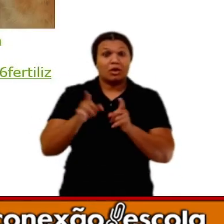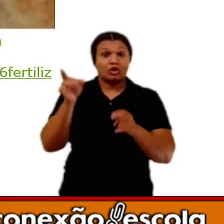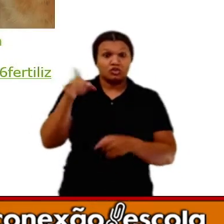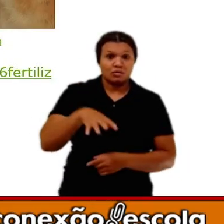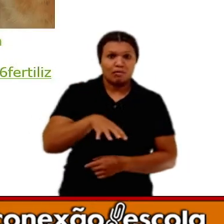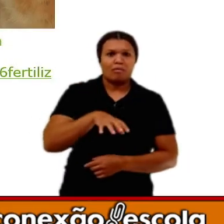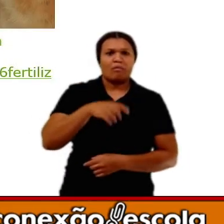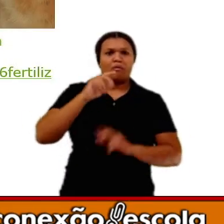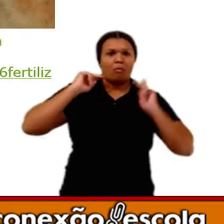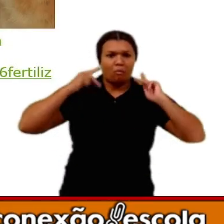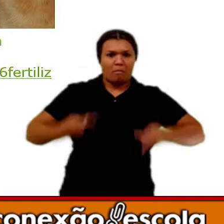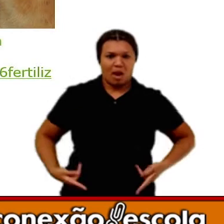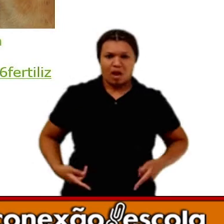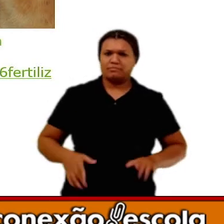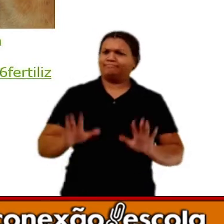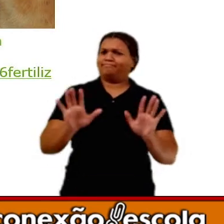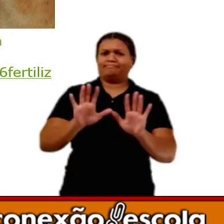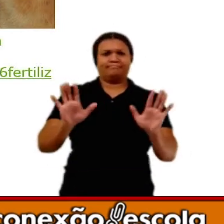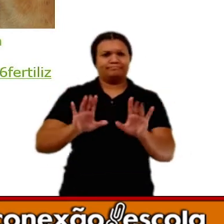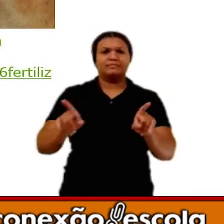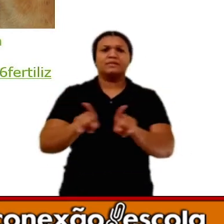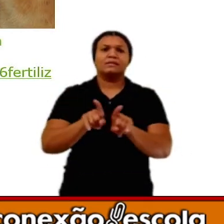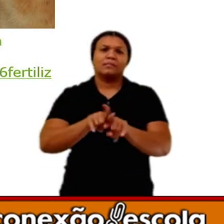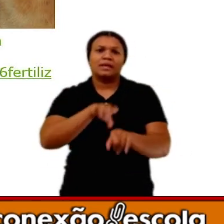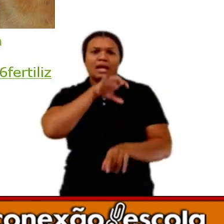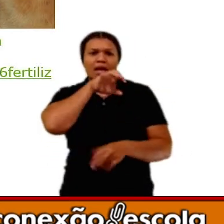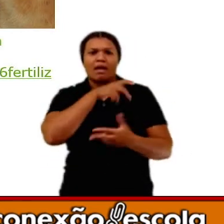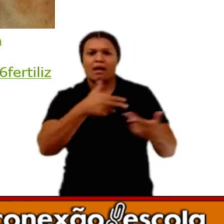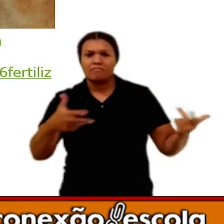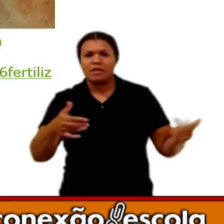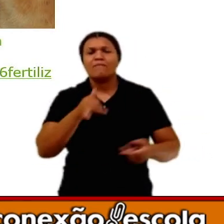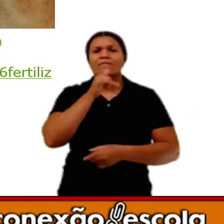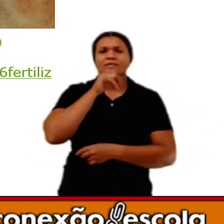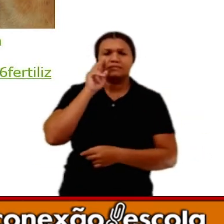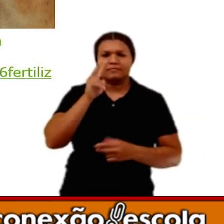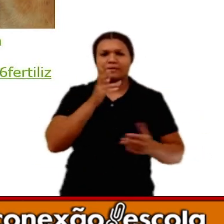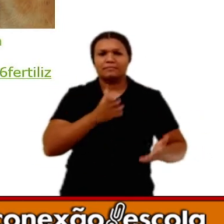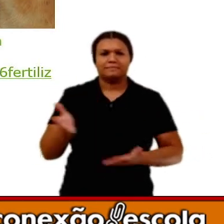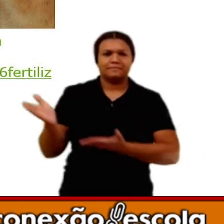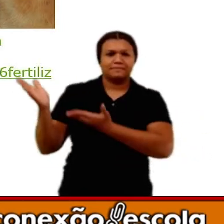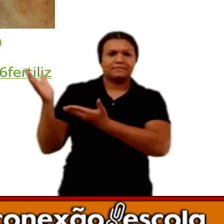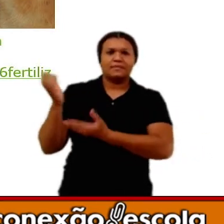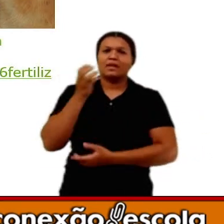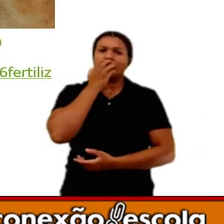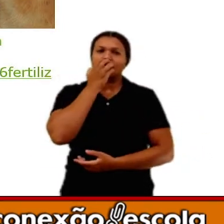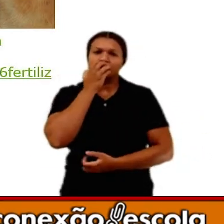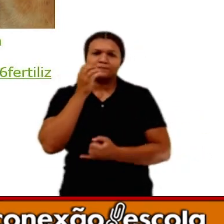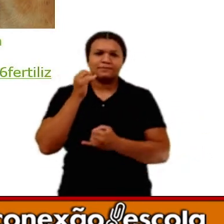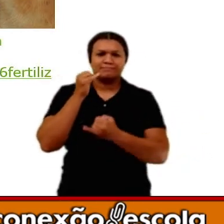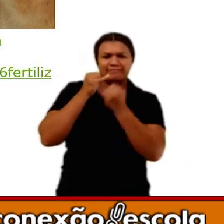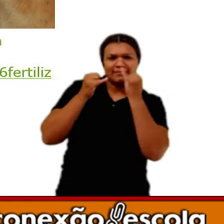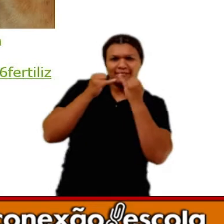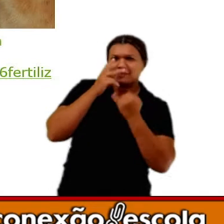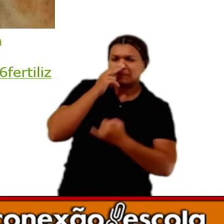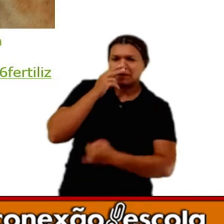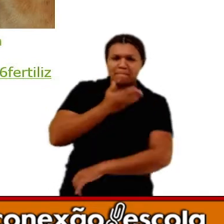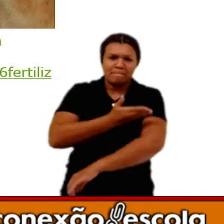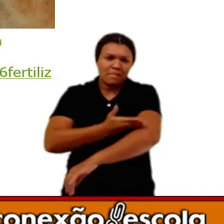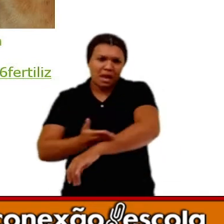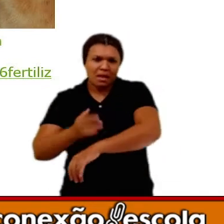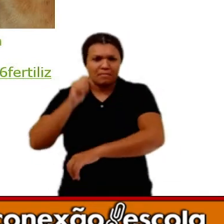humana. Então, nós temos aí o exemplo dos cachorrinhos, parecidinhos, com a cor branca, a cor preta. Eles